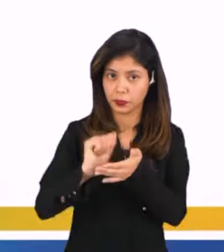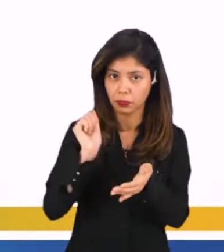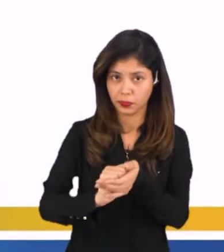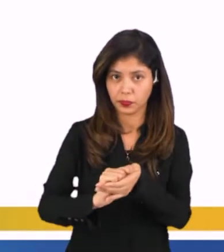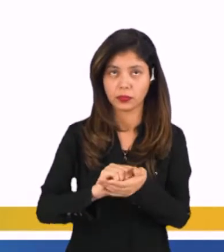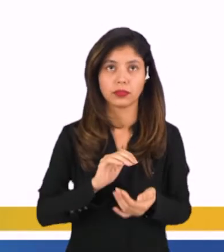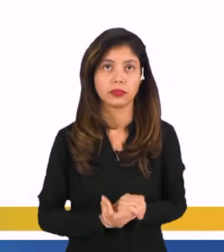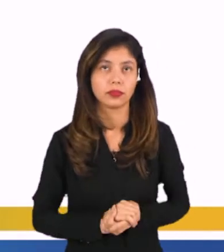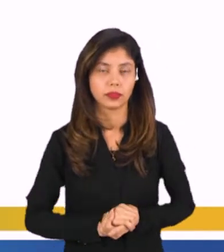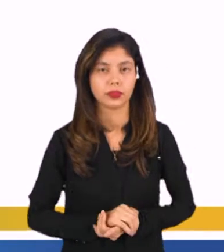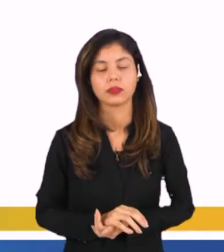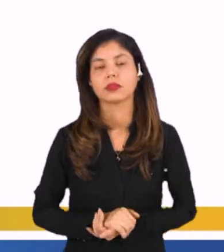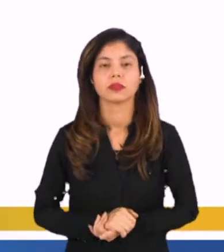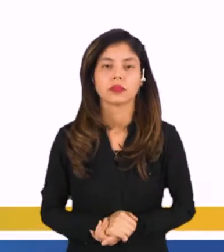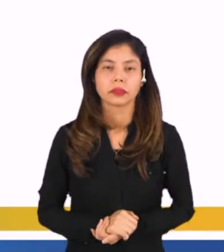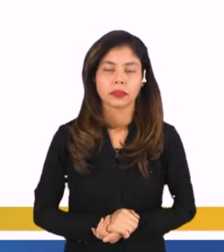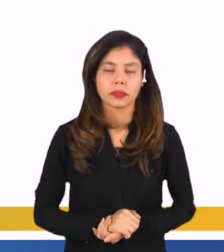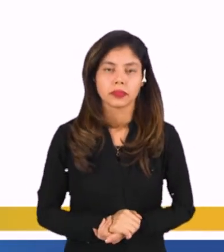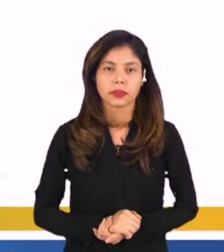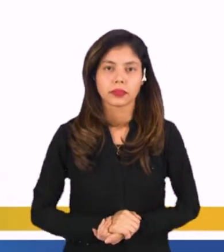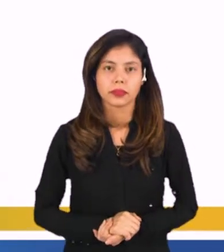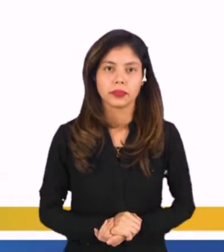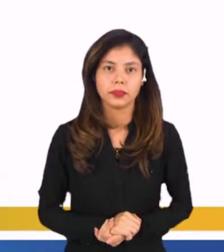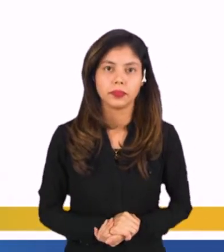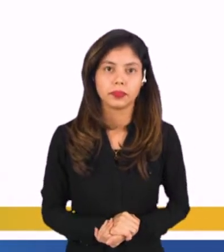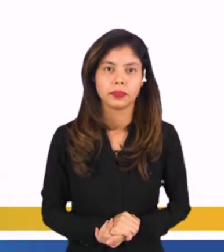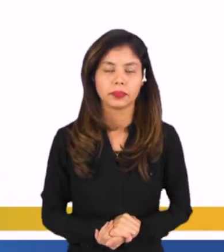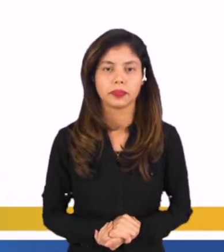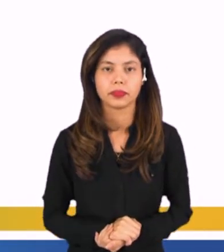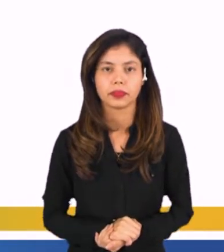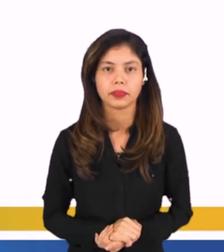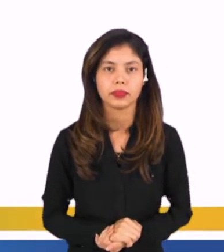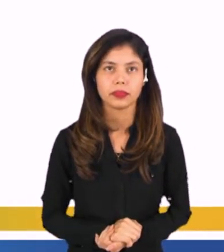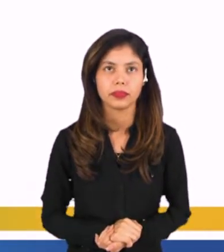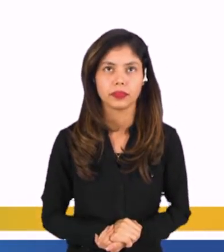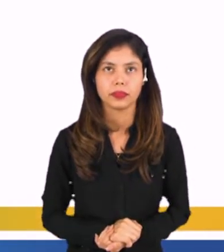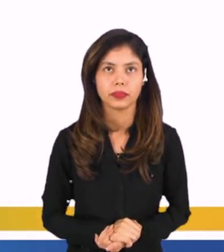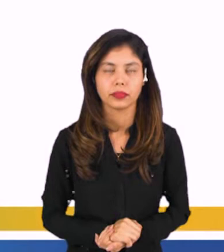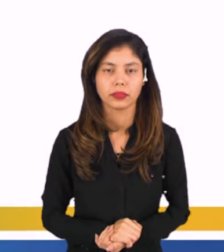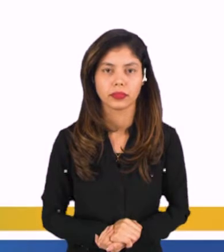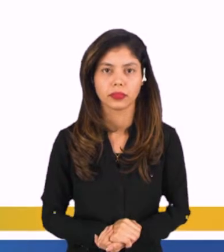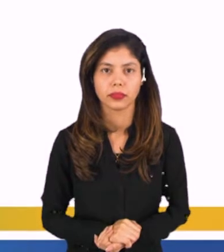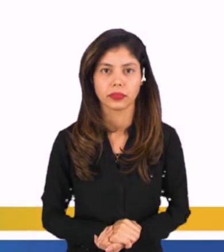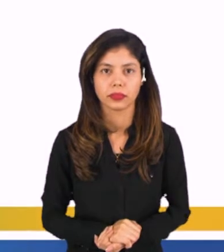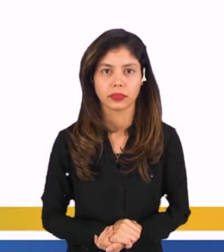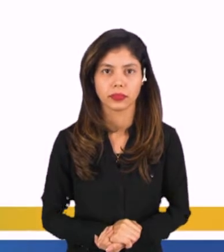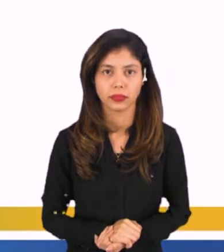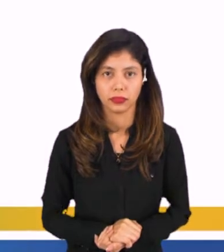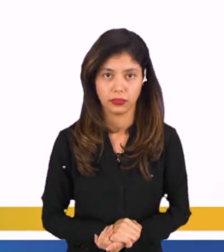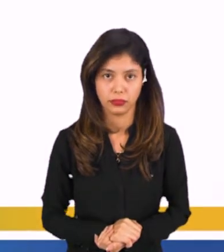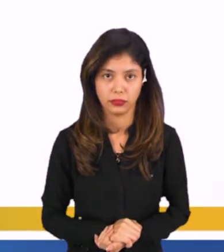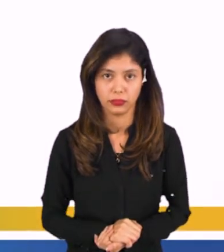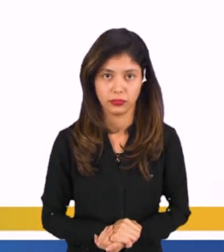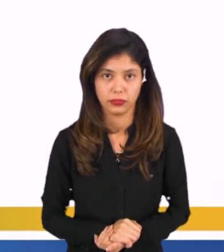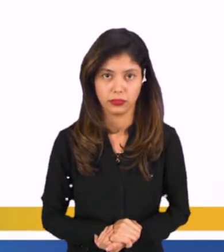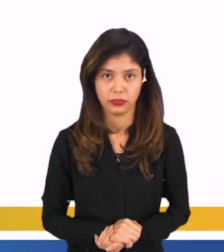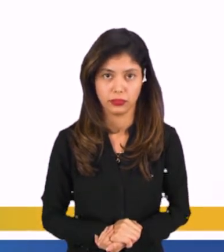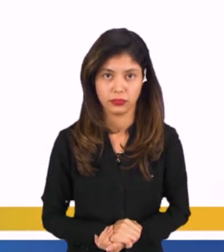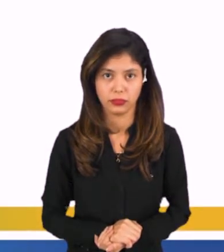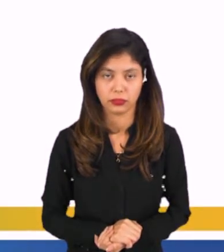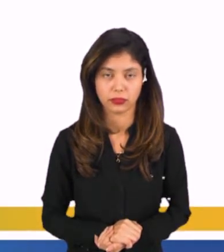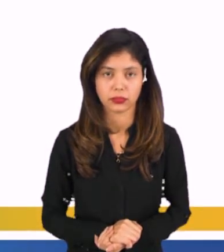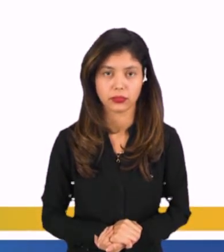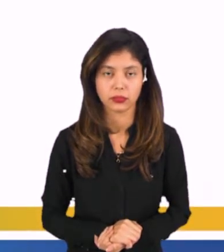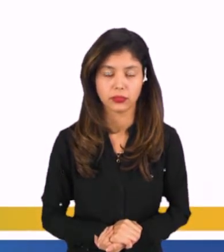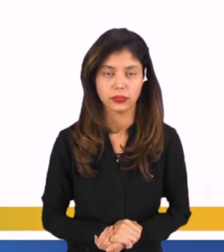Autobiografía. Definición. ¿Qué es la autobiografía? La autobiografía es la narración de una vida o